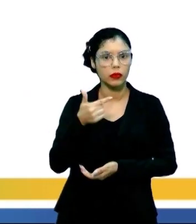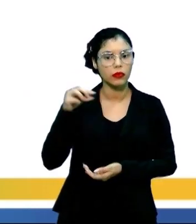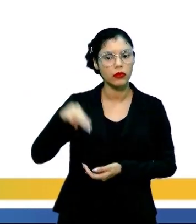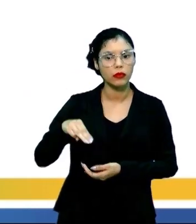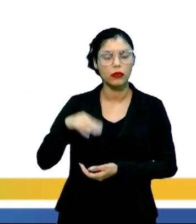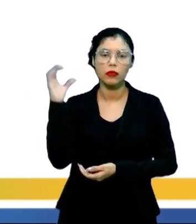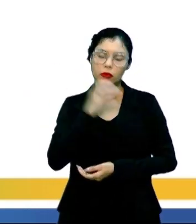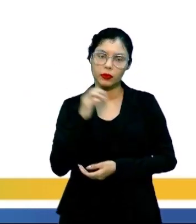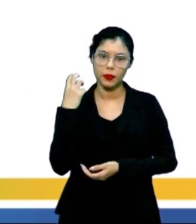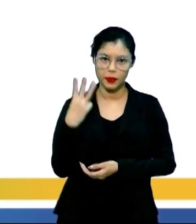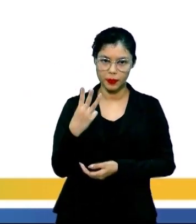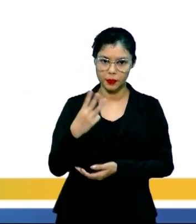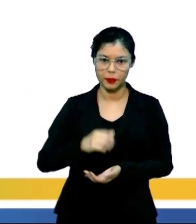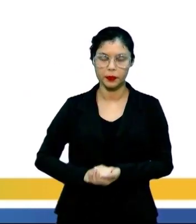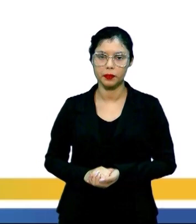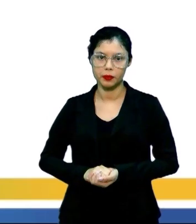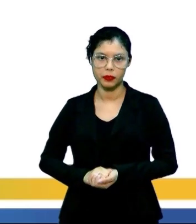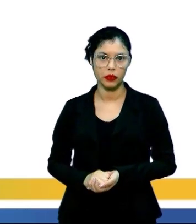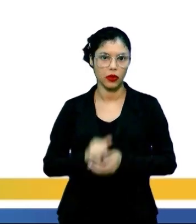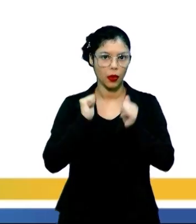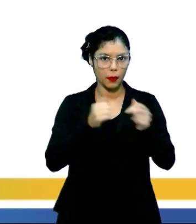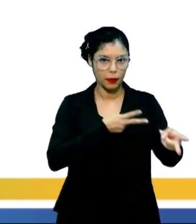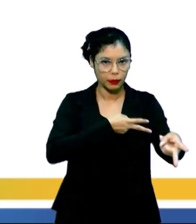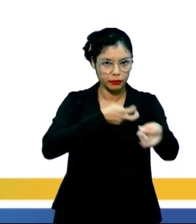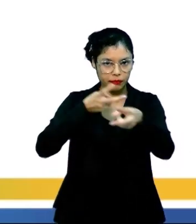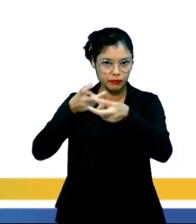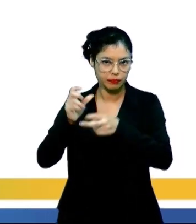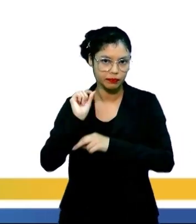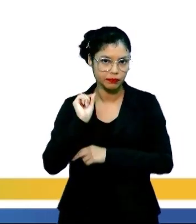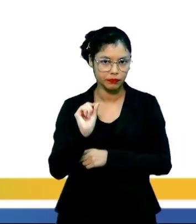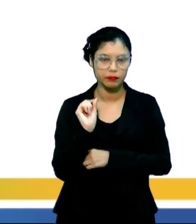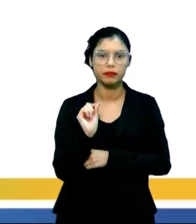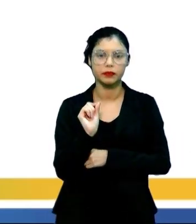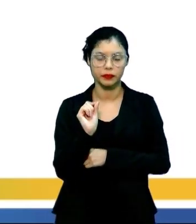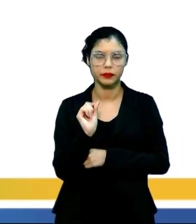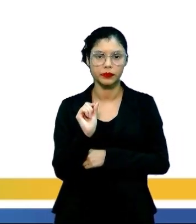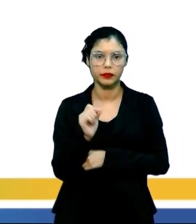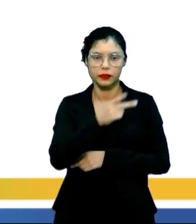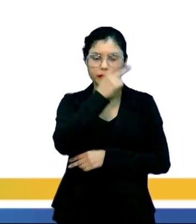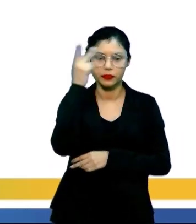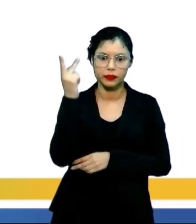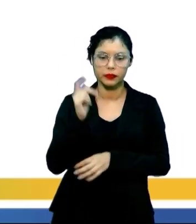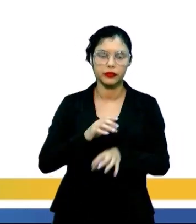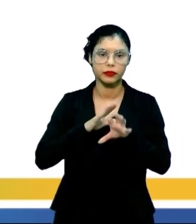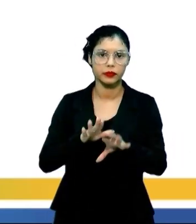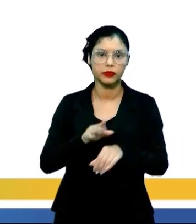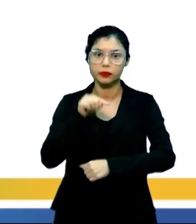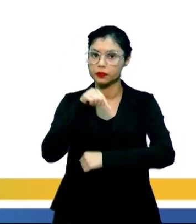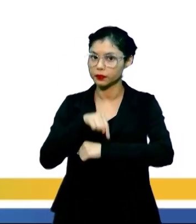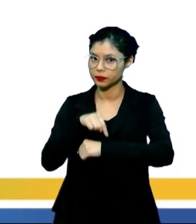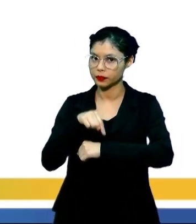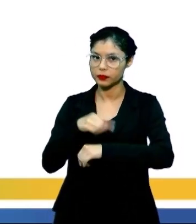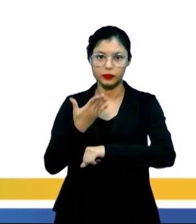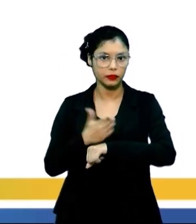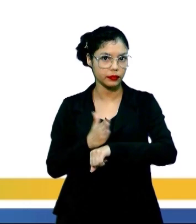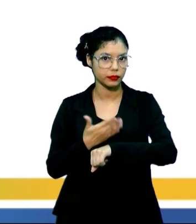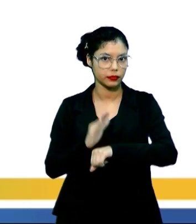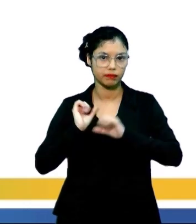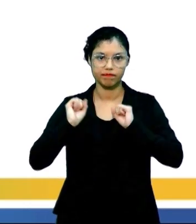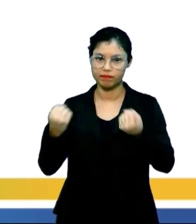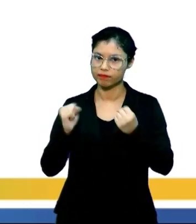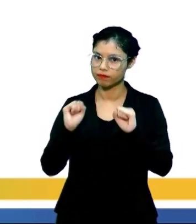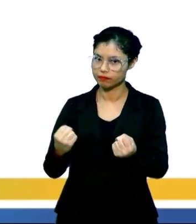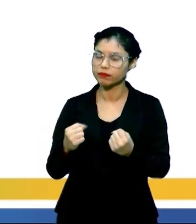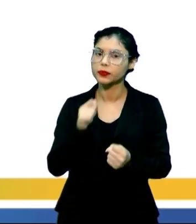2 minutos na velocidade 3. Podemos observar que essa pessoa, nesse tempo de treino, ela acabou levando o